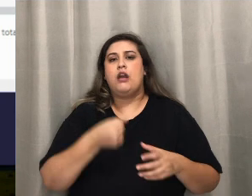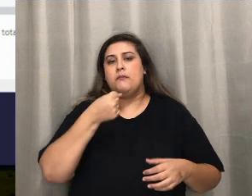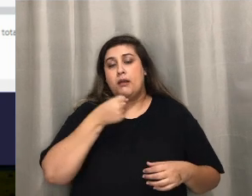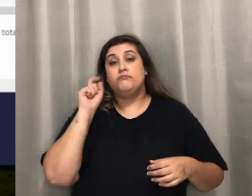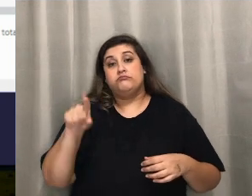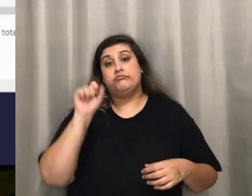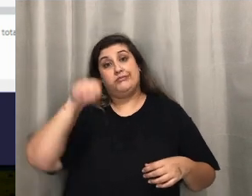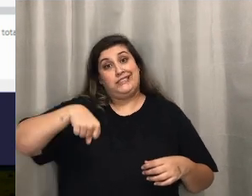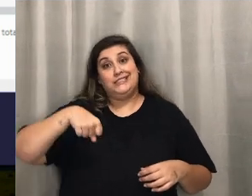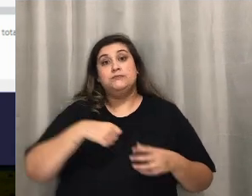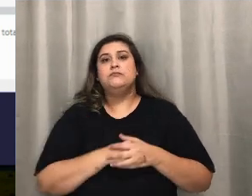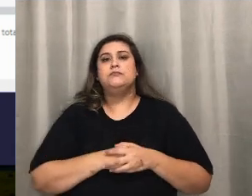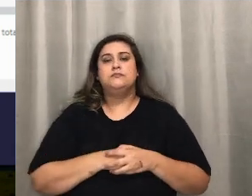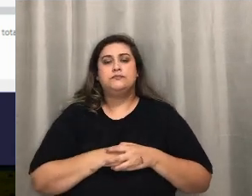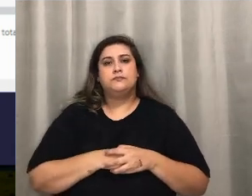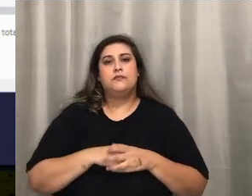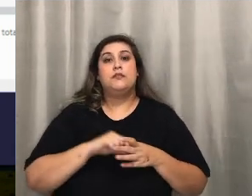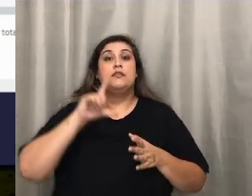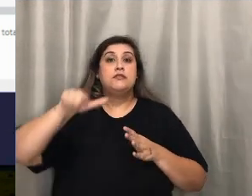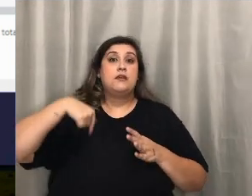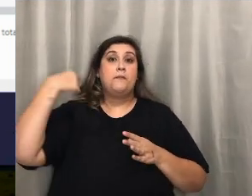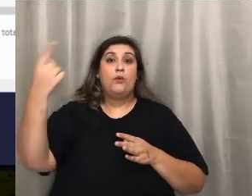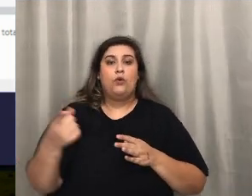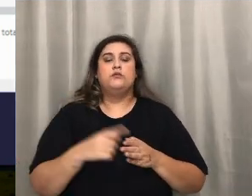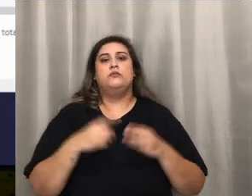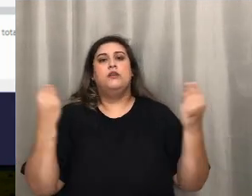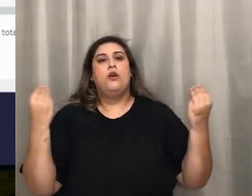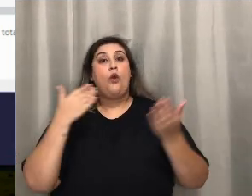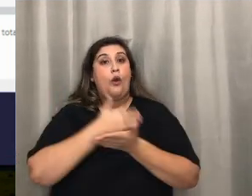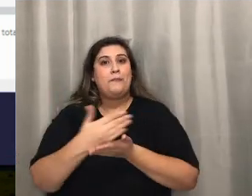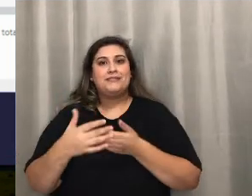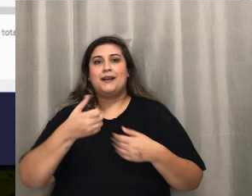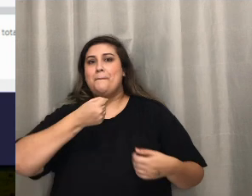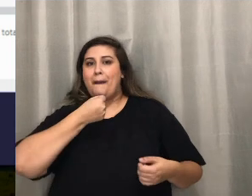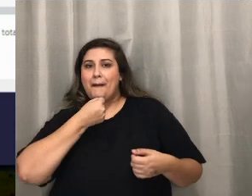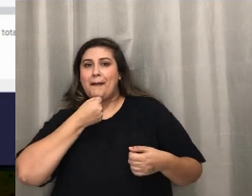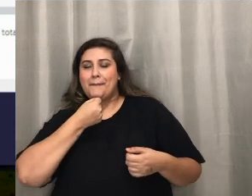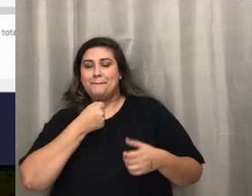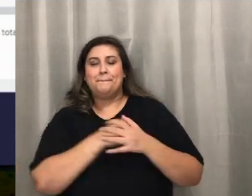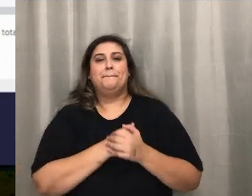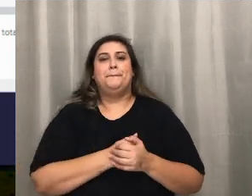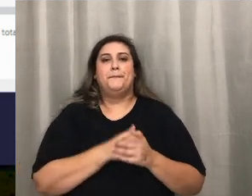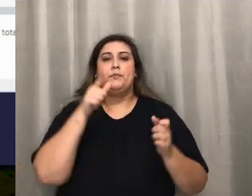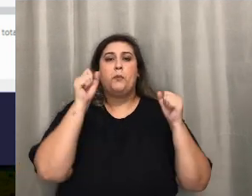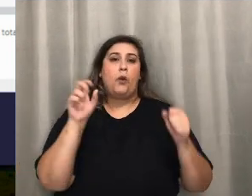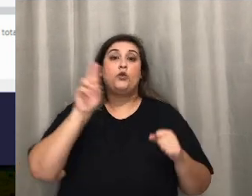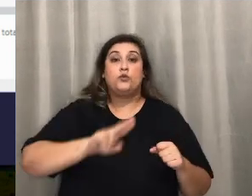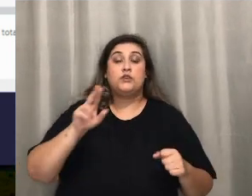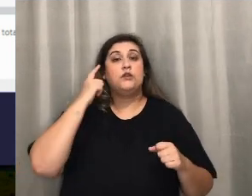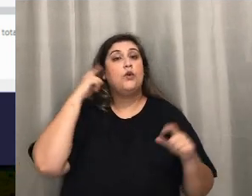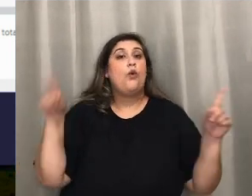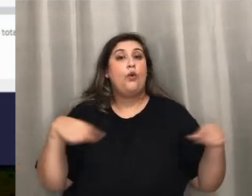sim. E em seguida você vai começar a gravar. Você pode utilizar o próprio som do computador,